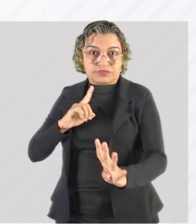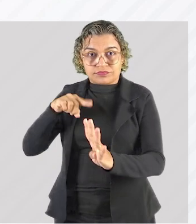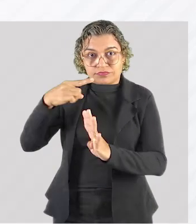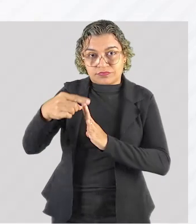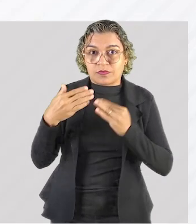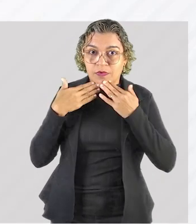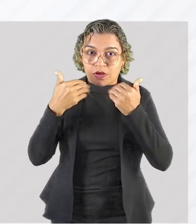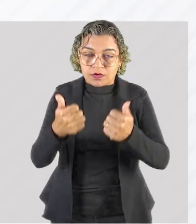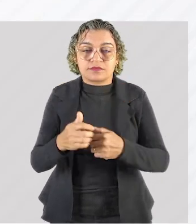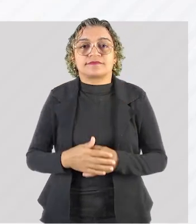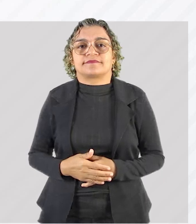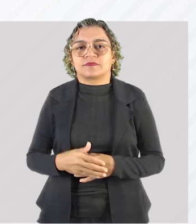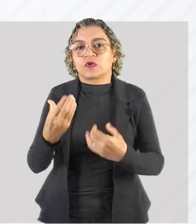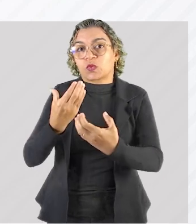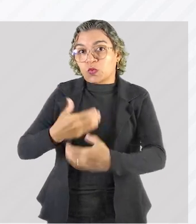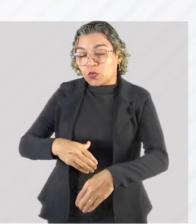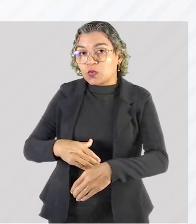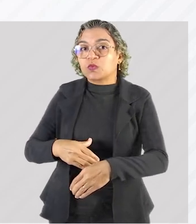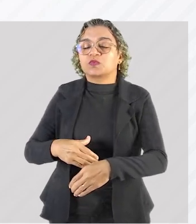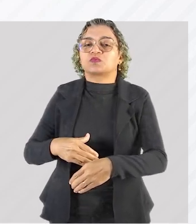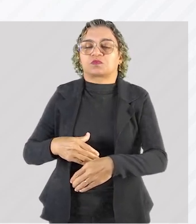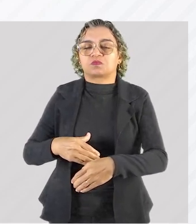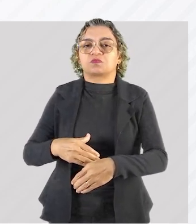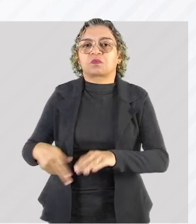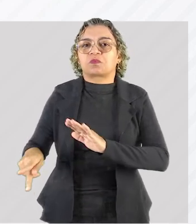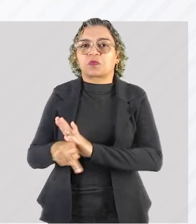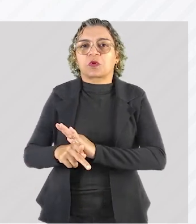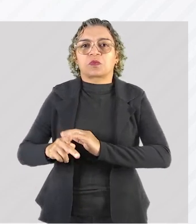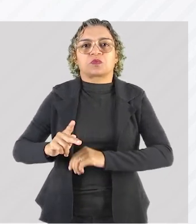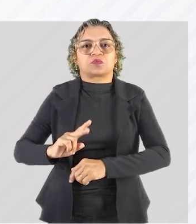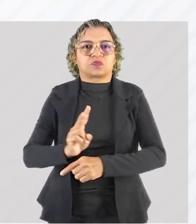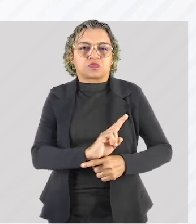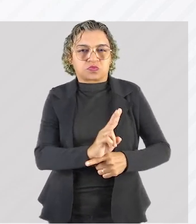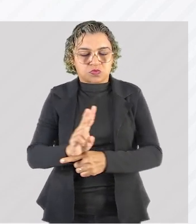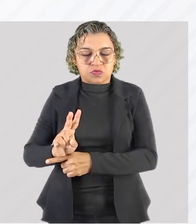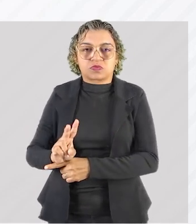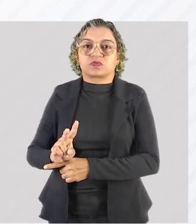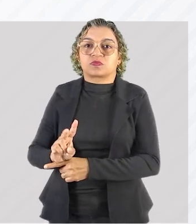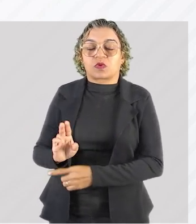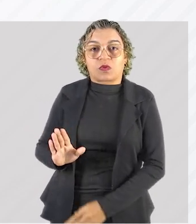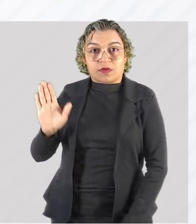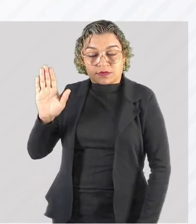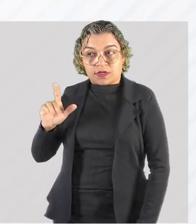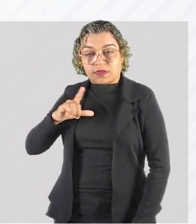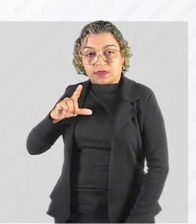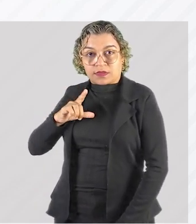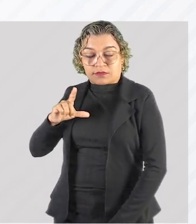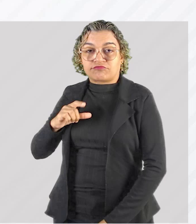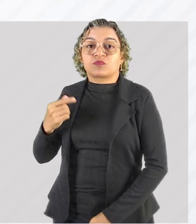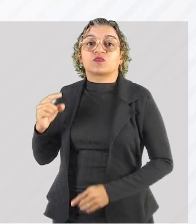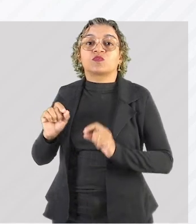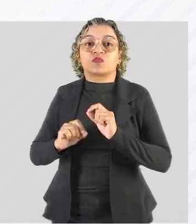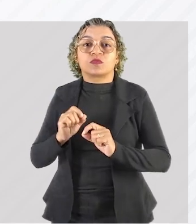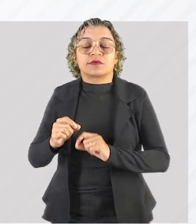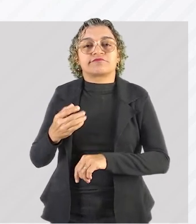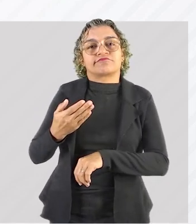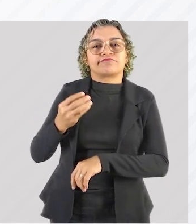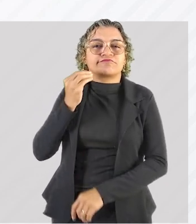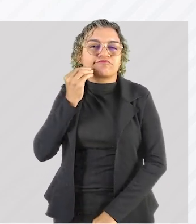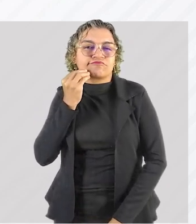classificação. No concurso público para a guarda municipal, um determinado candidato realizou o teste de aptidão